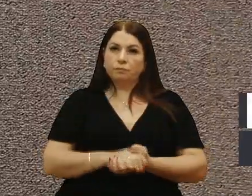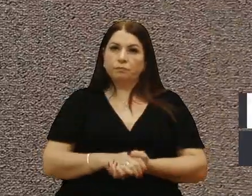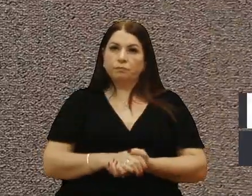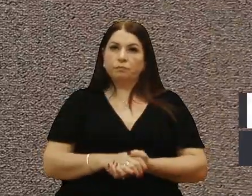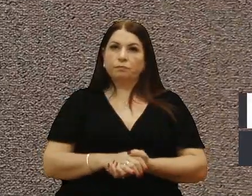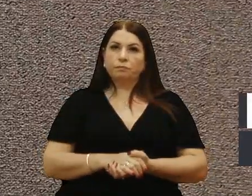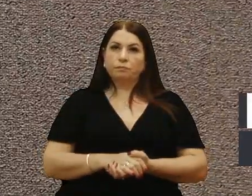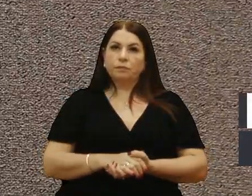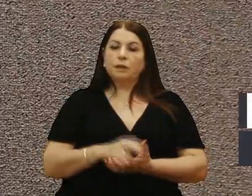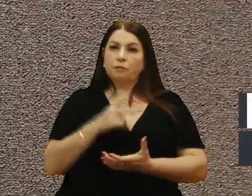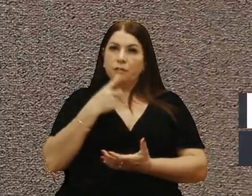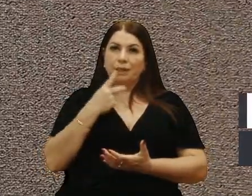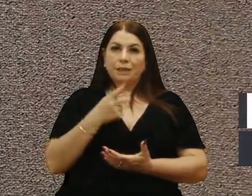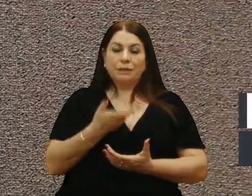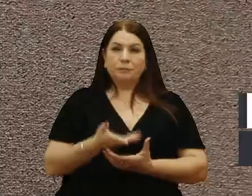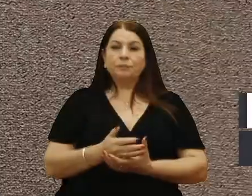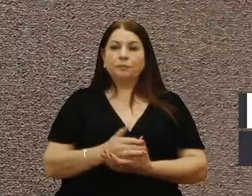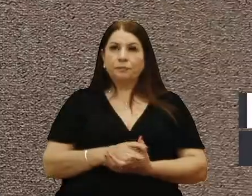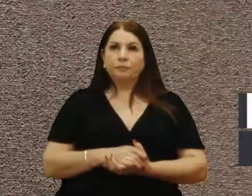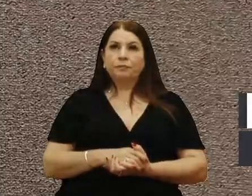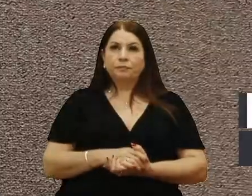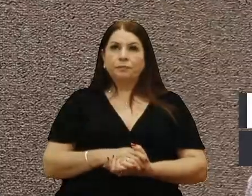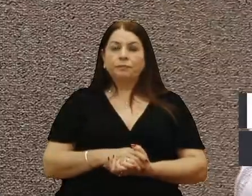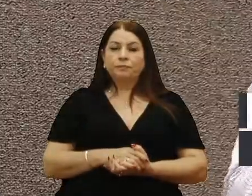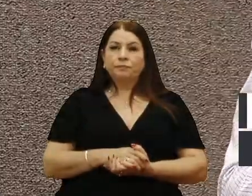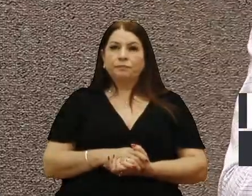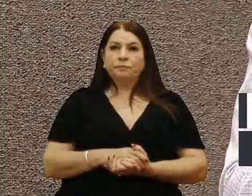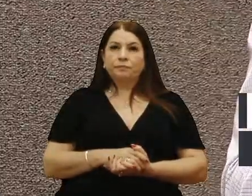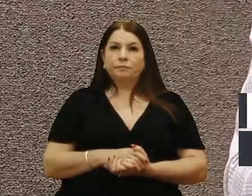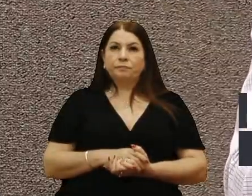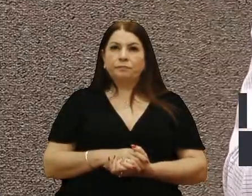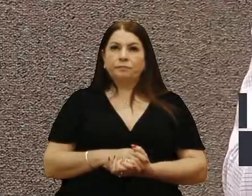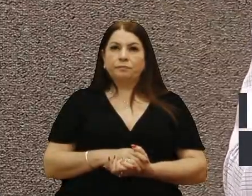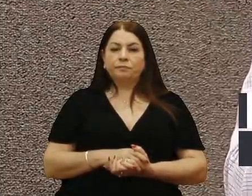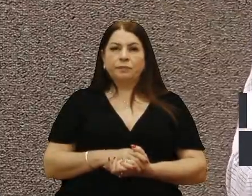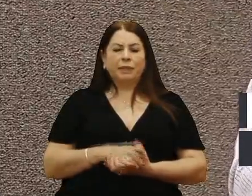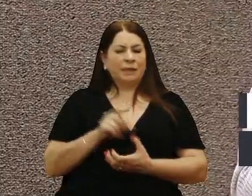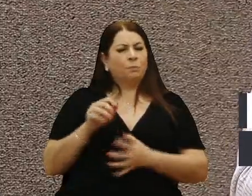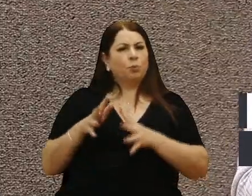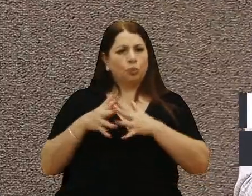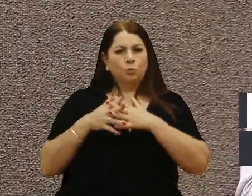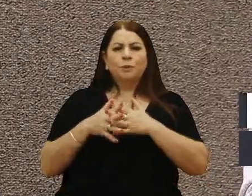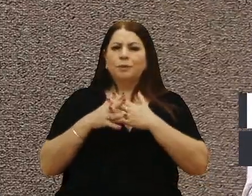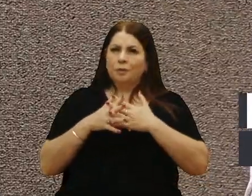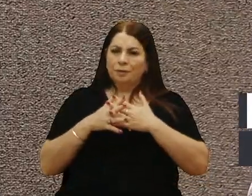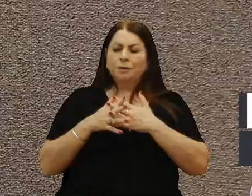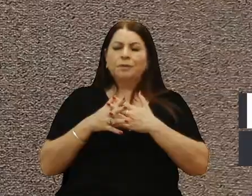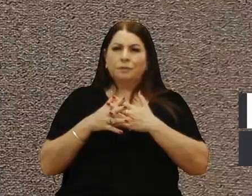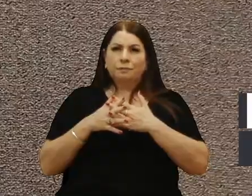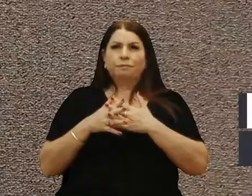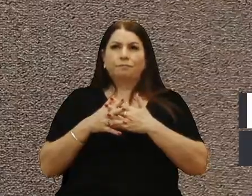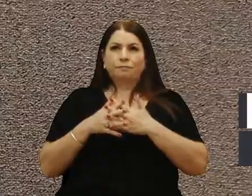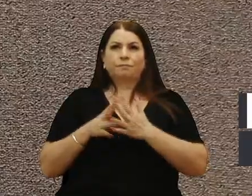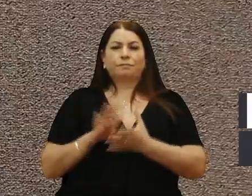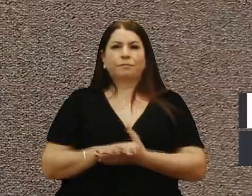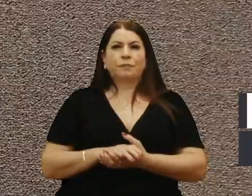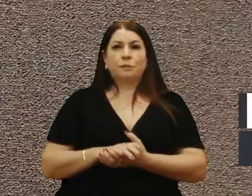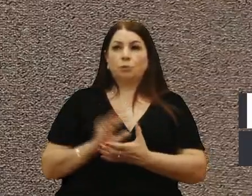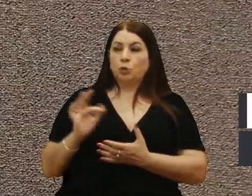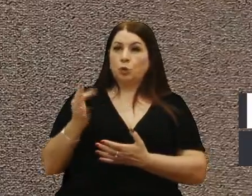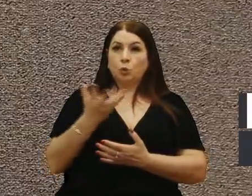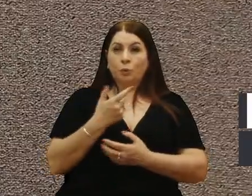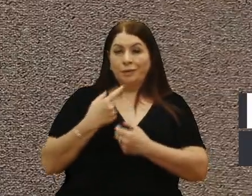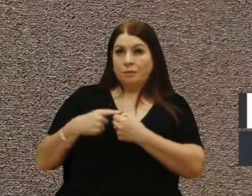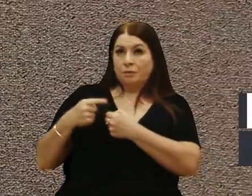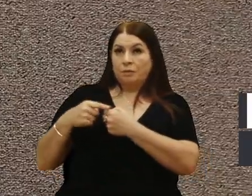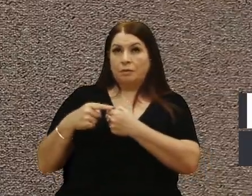dizer que a situação ela é muito complicada, porque se todas as